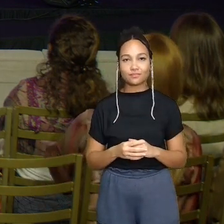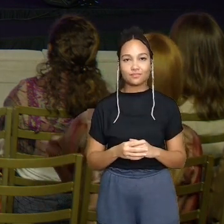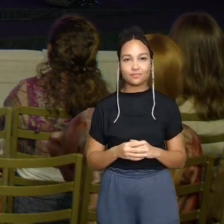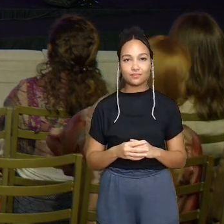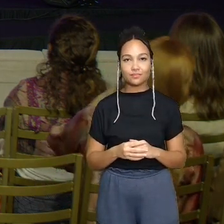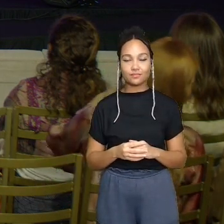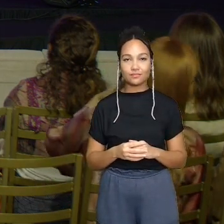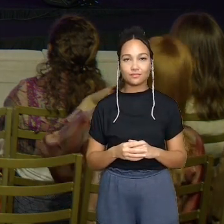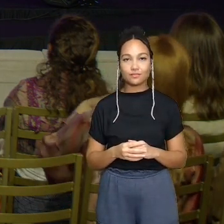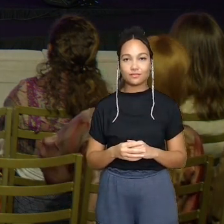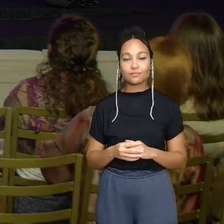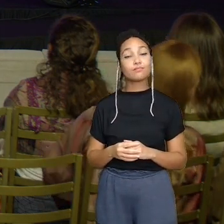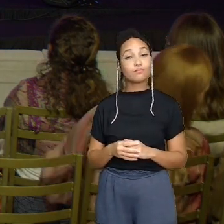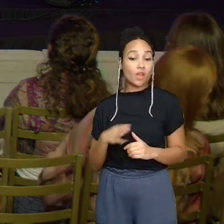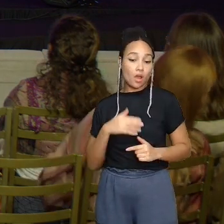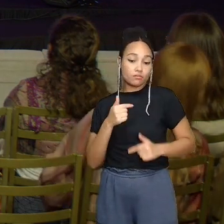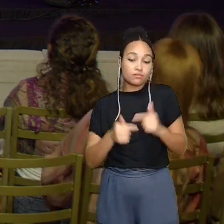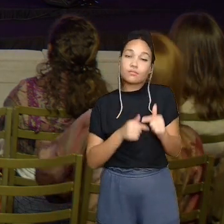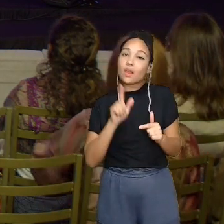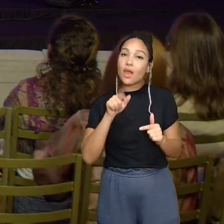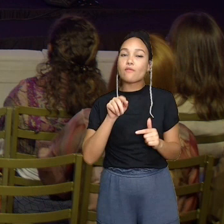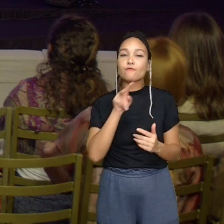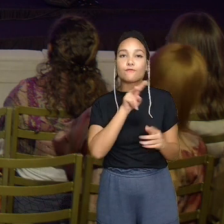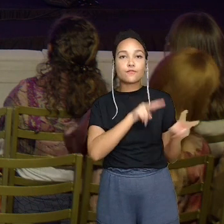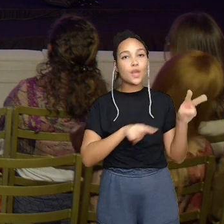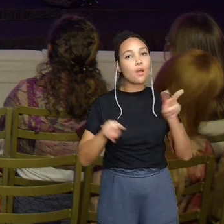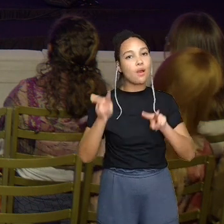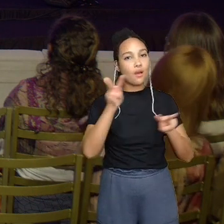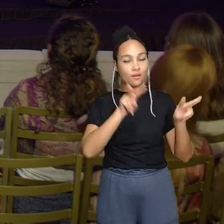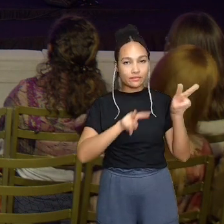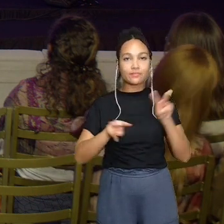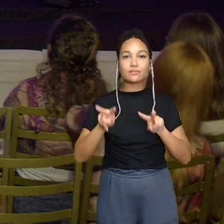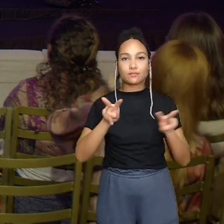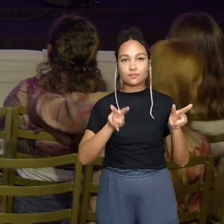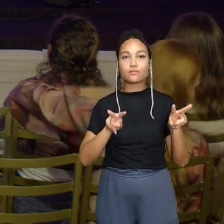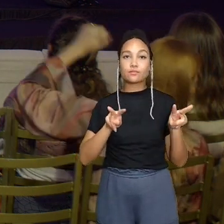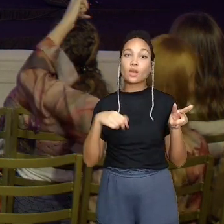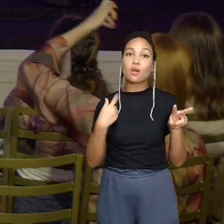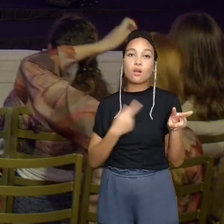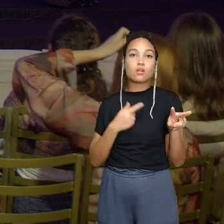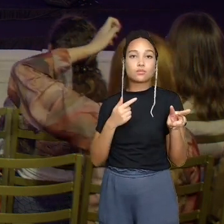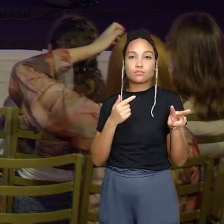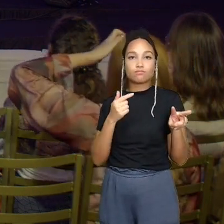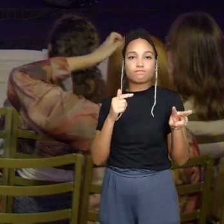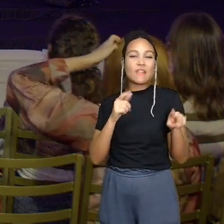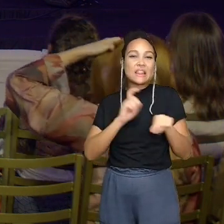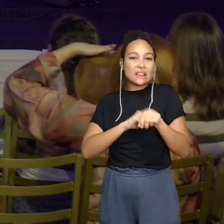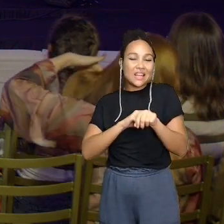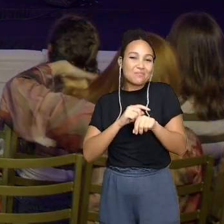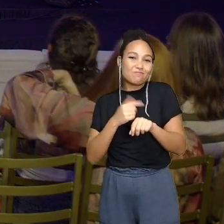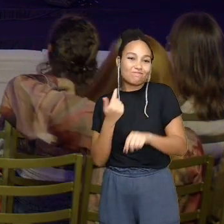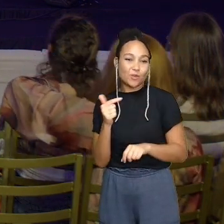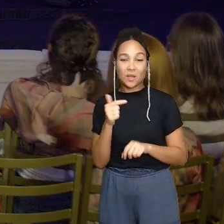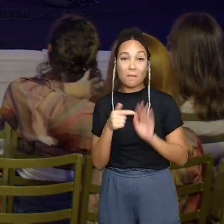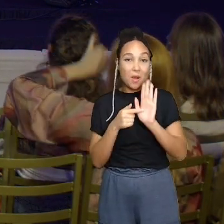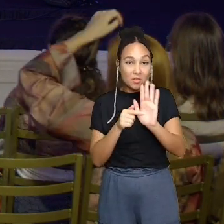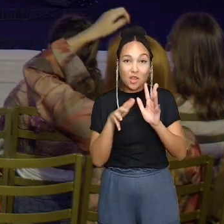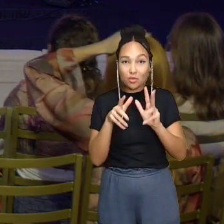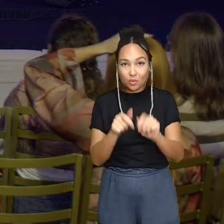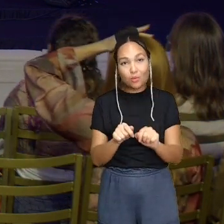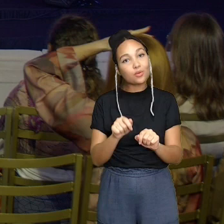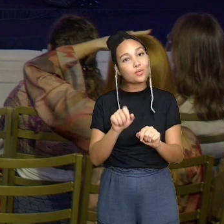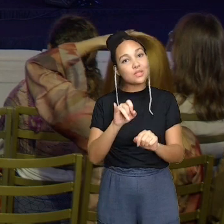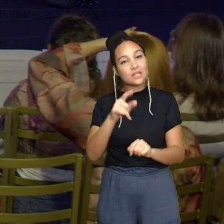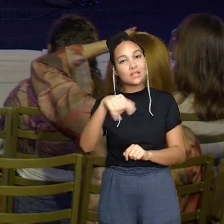O meu trabalho ele é muito visual, assim, então, tipo, como a gente não tem tanto tempo para mostrar coisas, quem quiser depois olhar